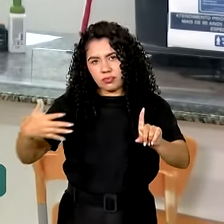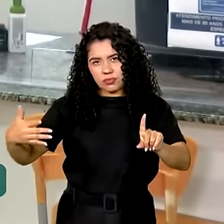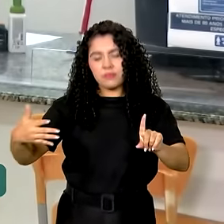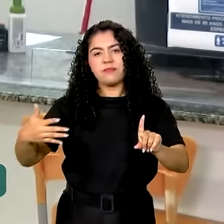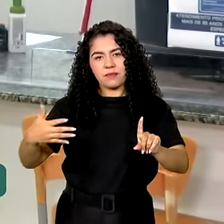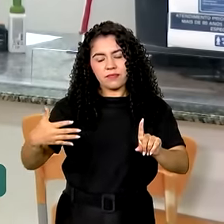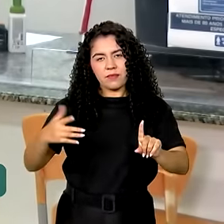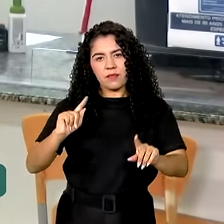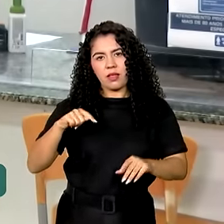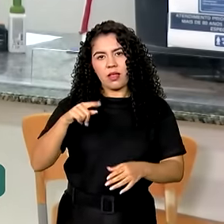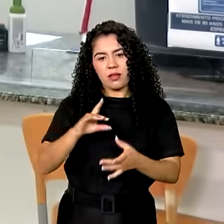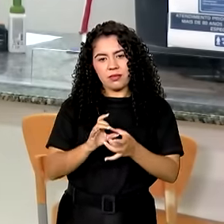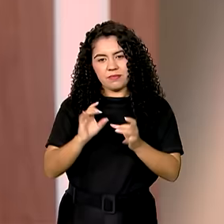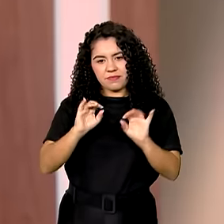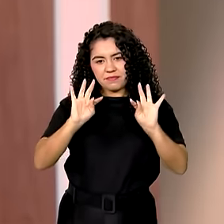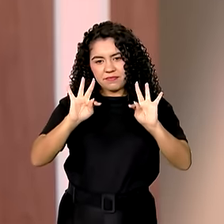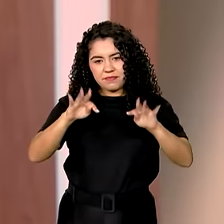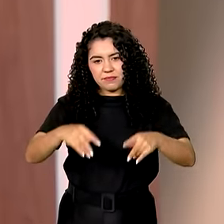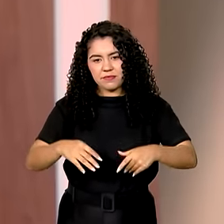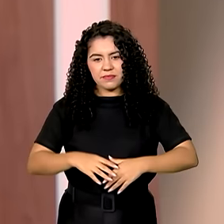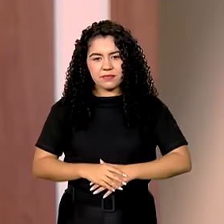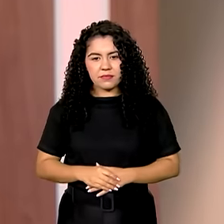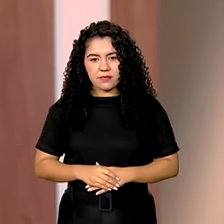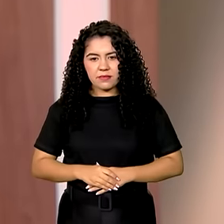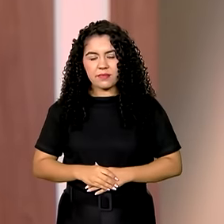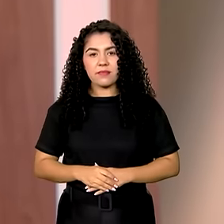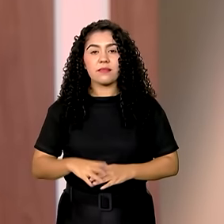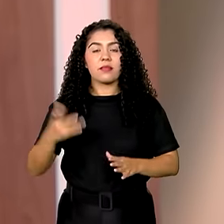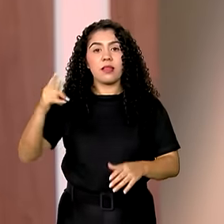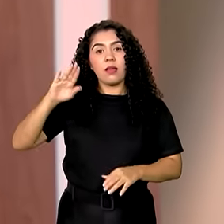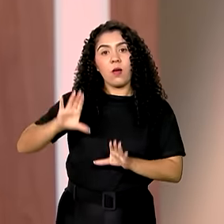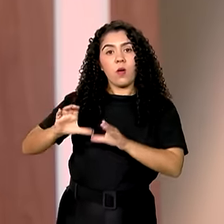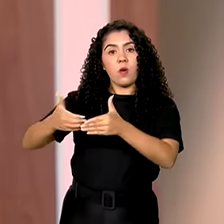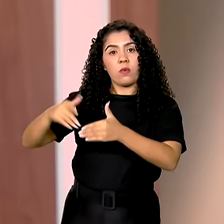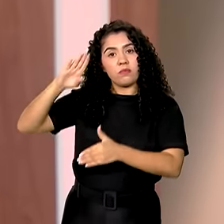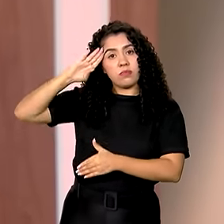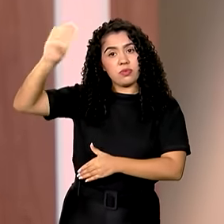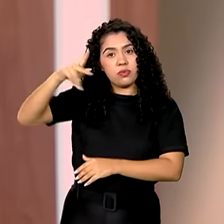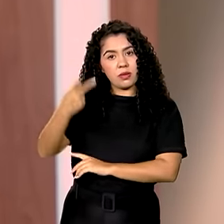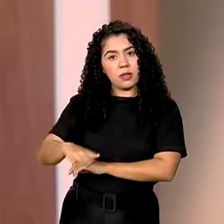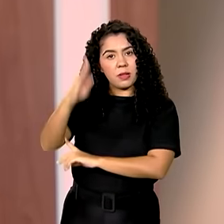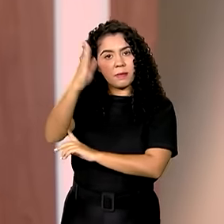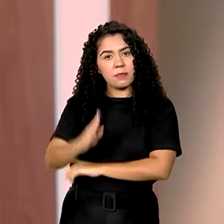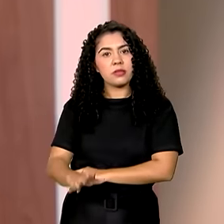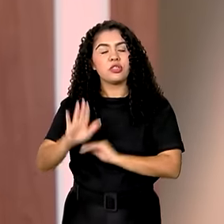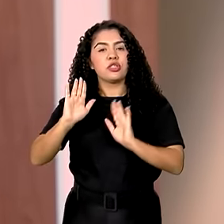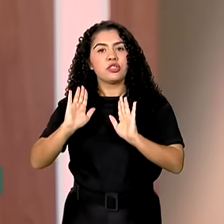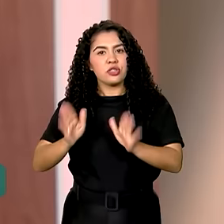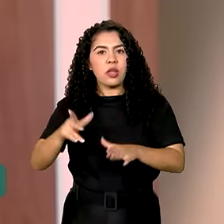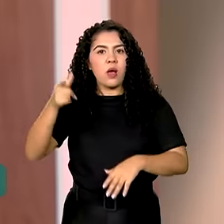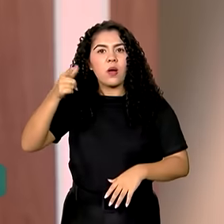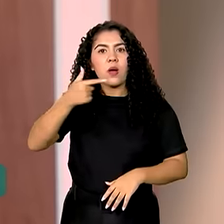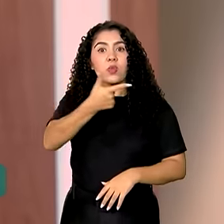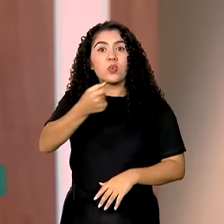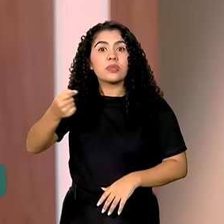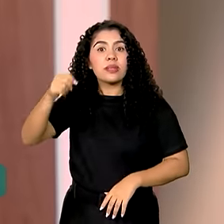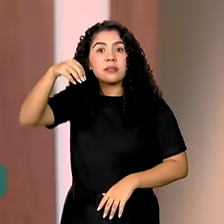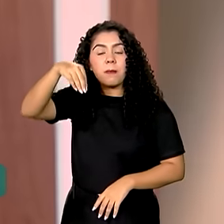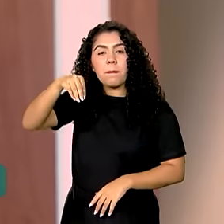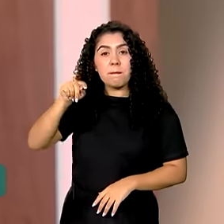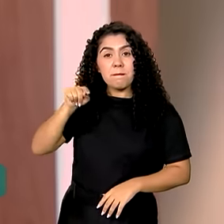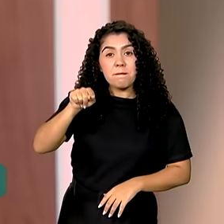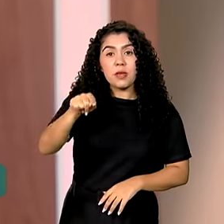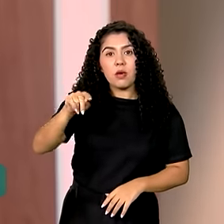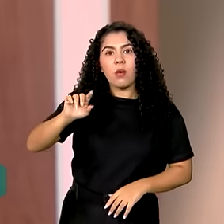LGBTQIA+. Voltamos ao estúdio. A Força Aérea Brasileira já lançou mais de 200 mil litros de água no combate